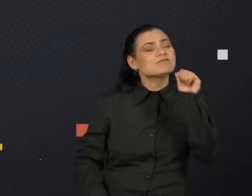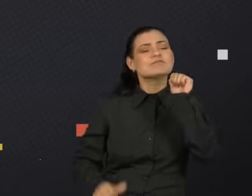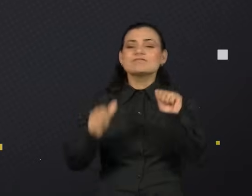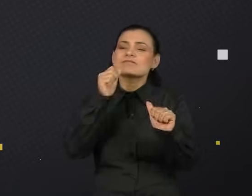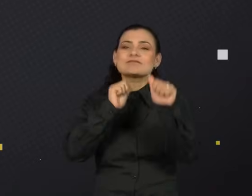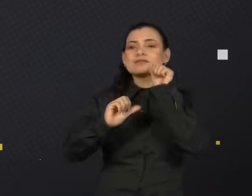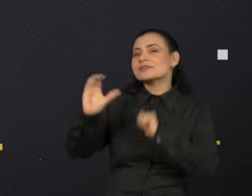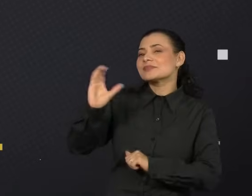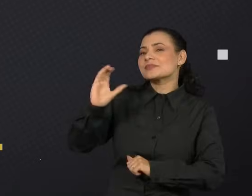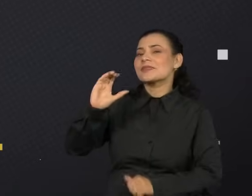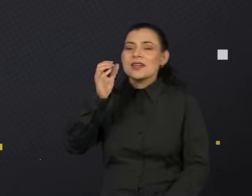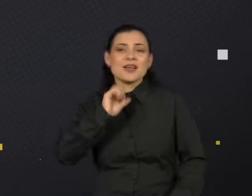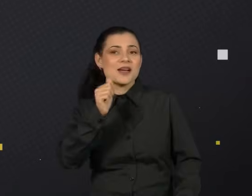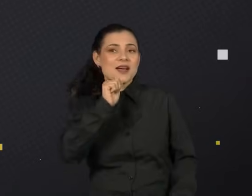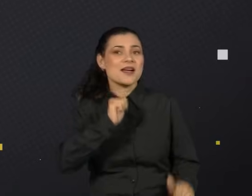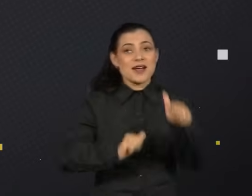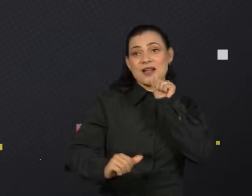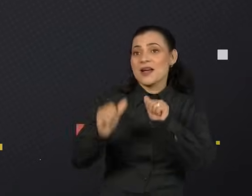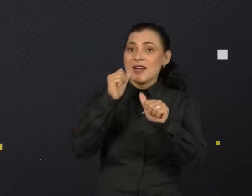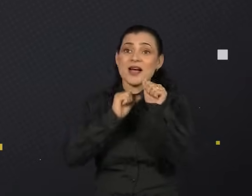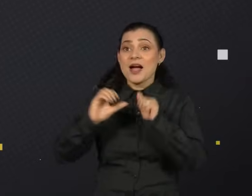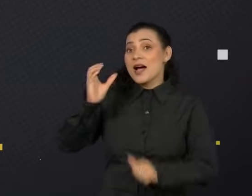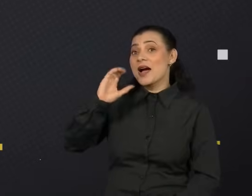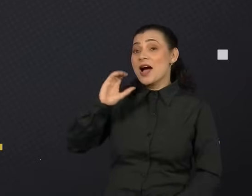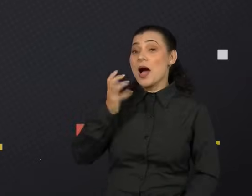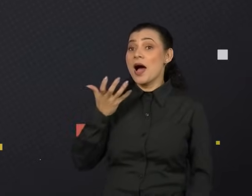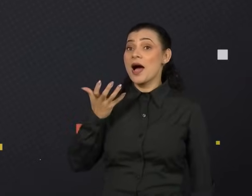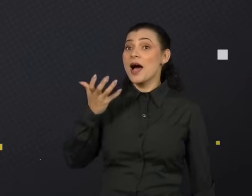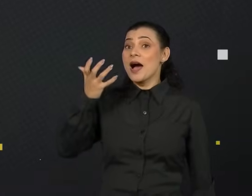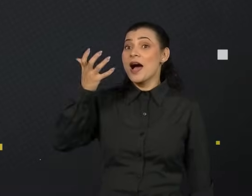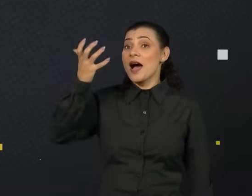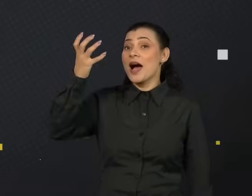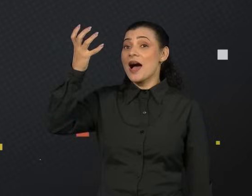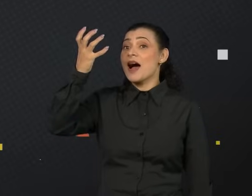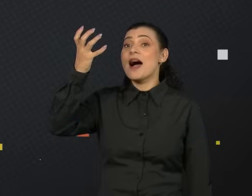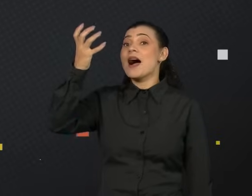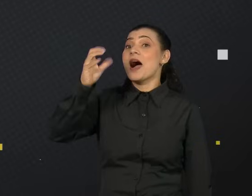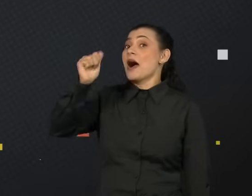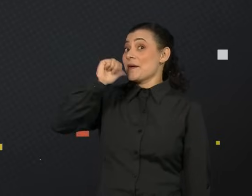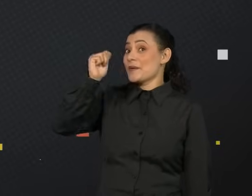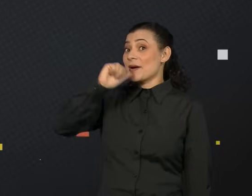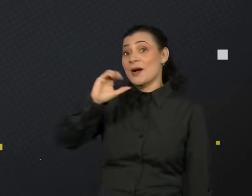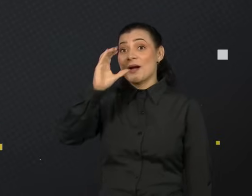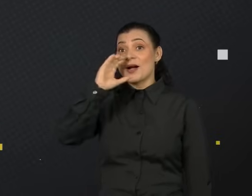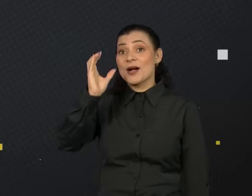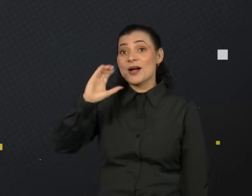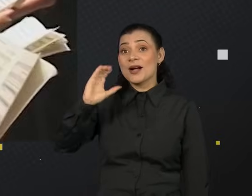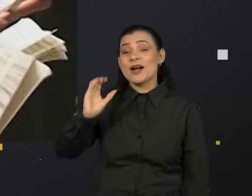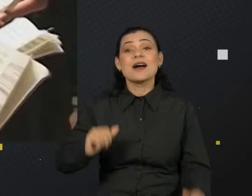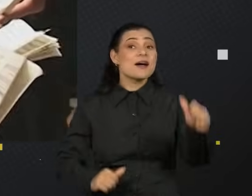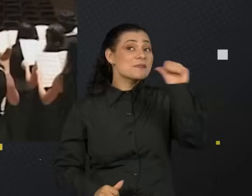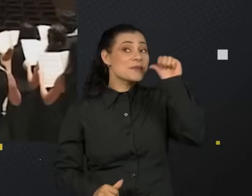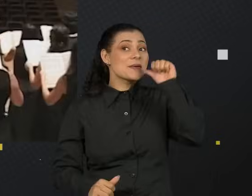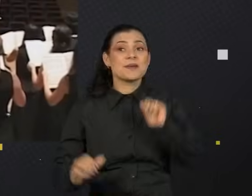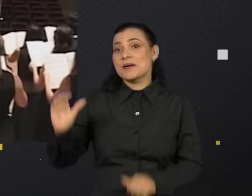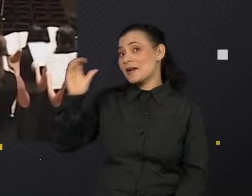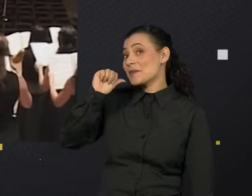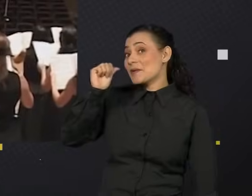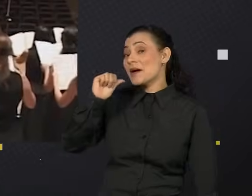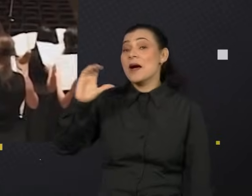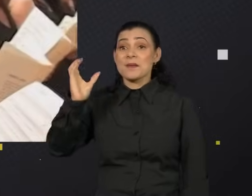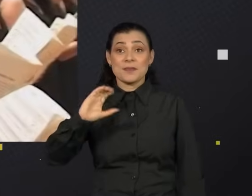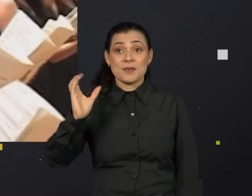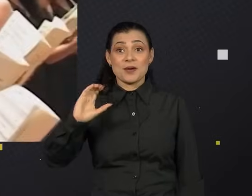babe cola, caco, caco, cola, beba Coca-Cola. Babe cola, beba Coca, babe cola, caco, caco, cola, beba Coca-Cola,